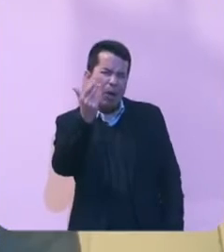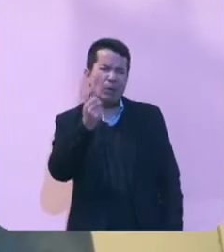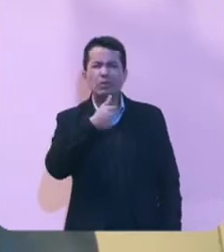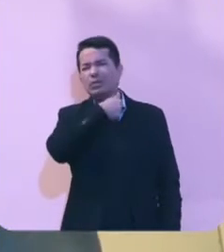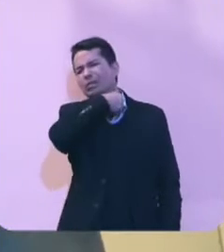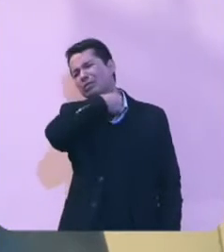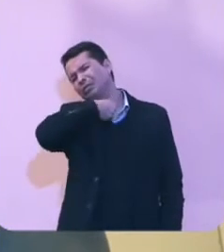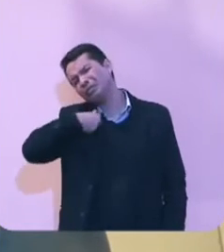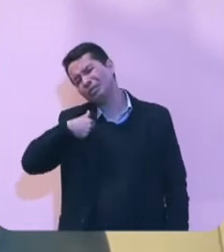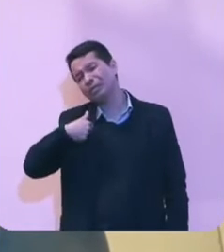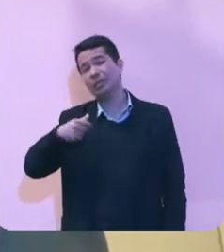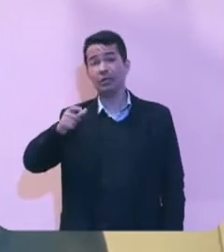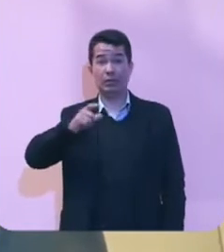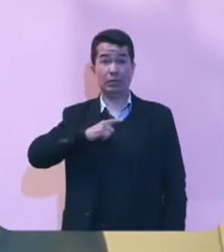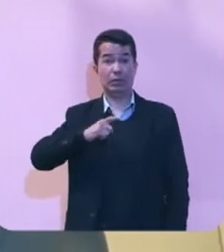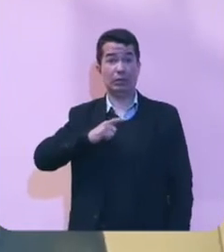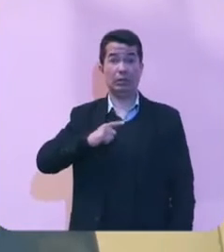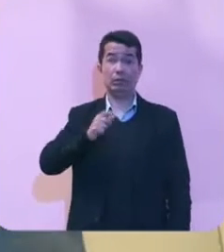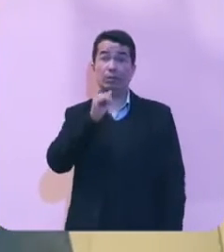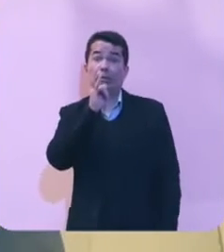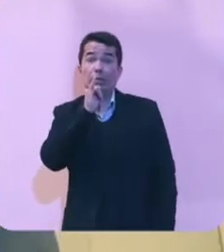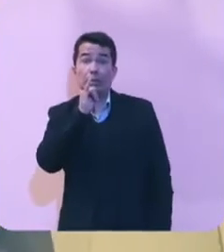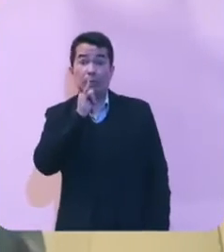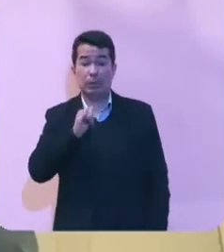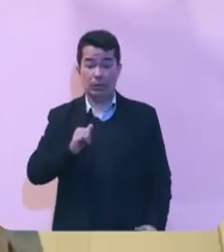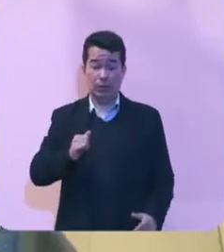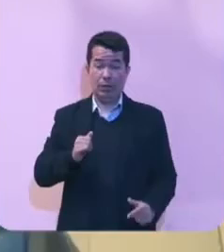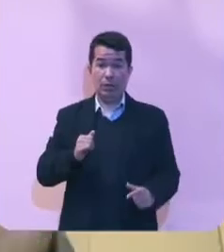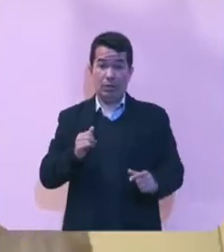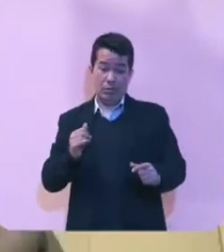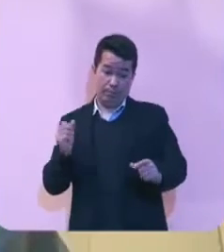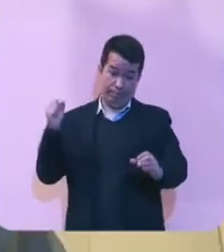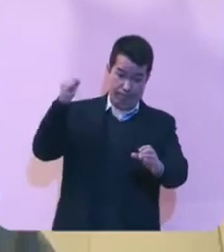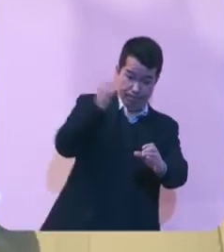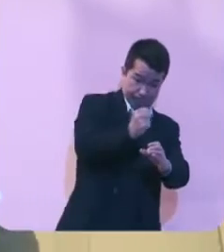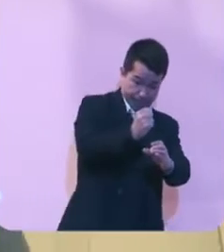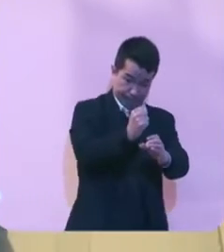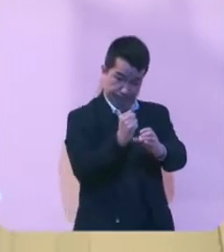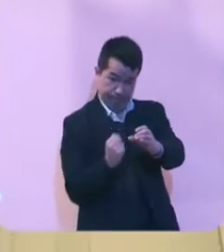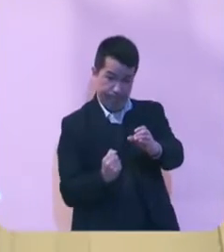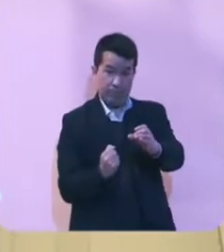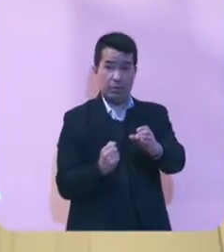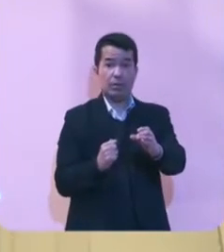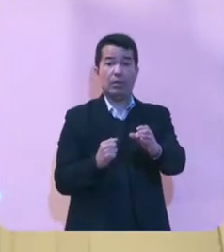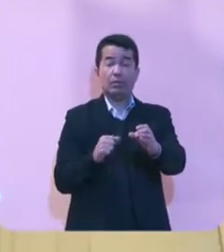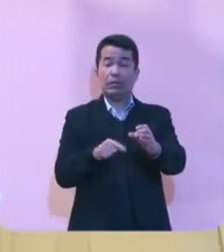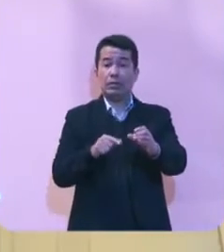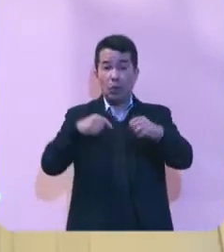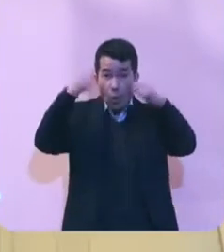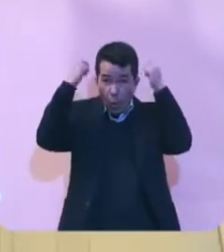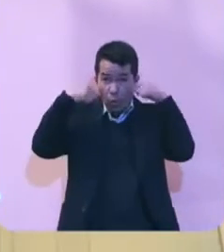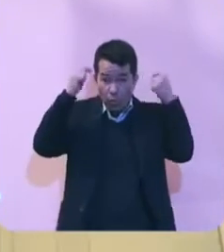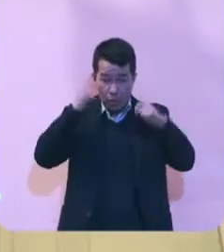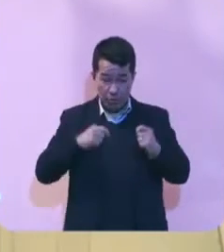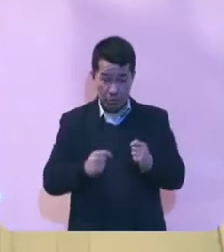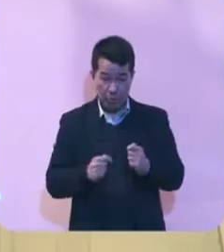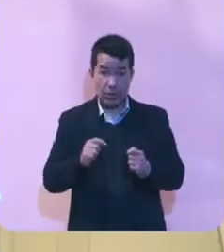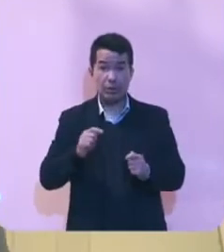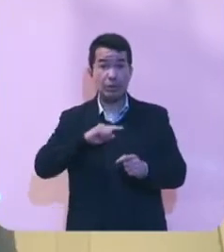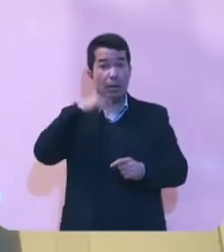eram compartilhados. Eles eram totalmente queimados no altar. E